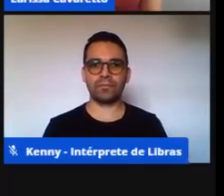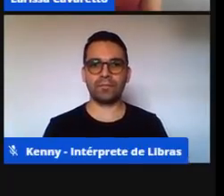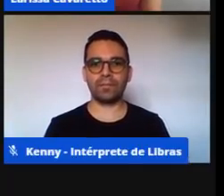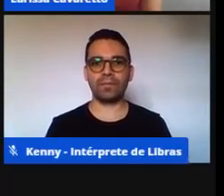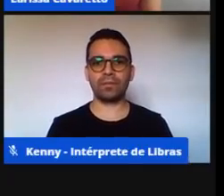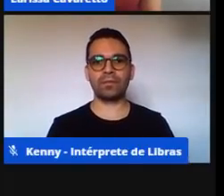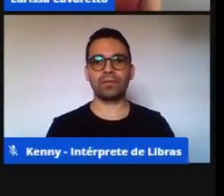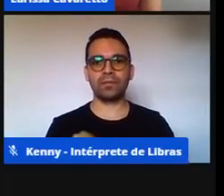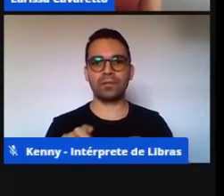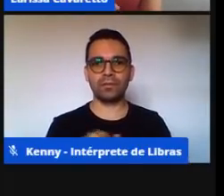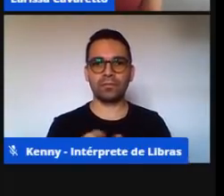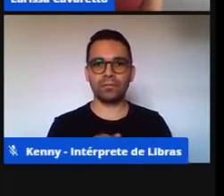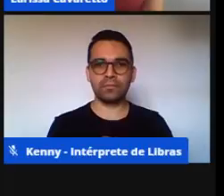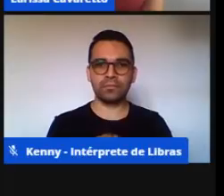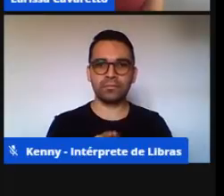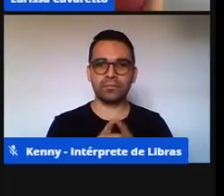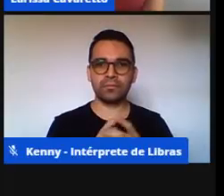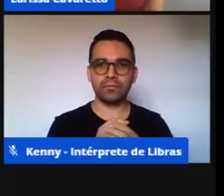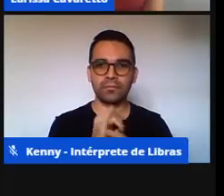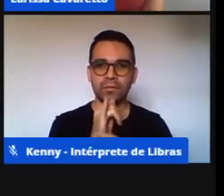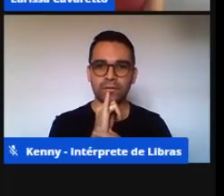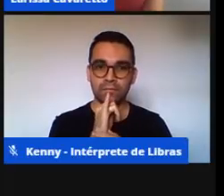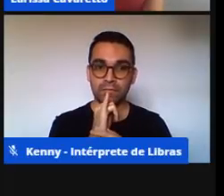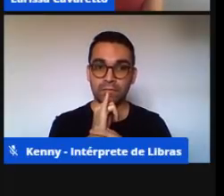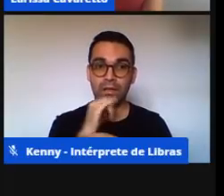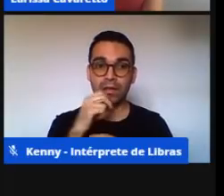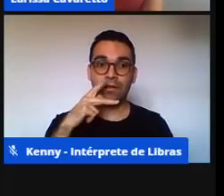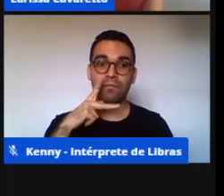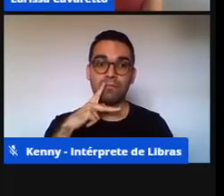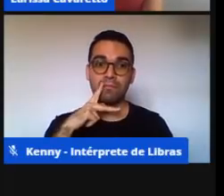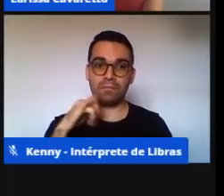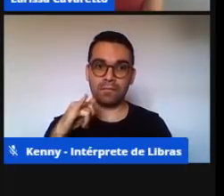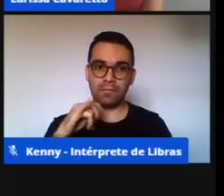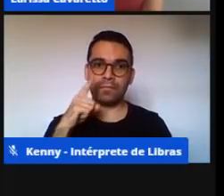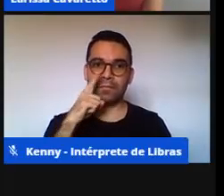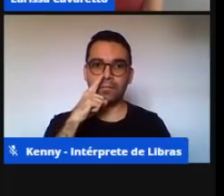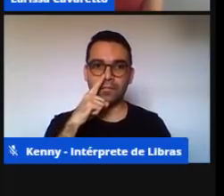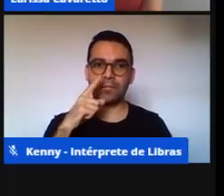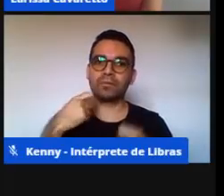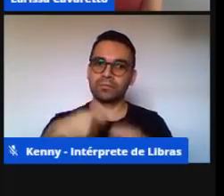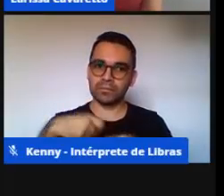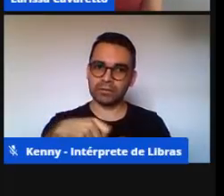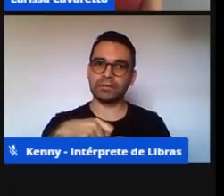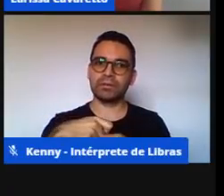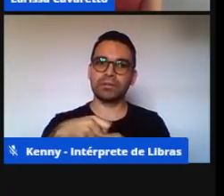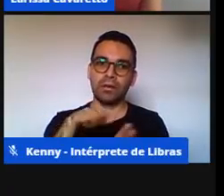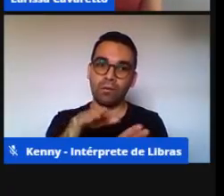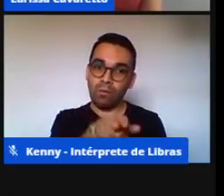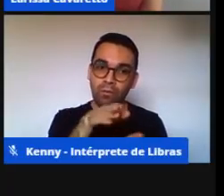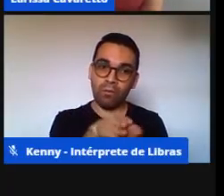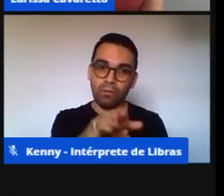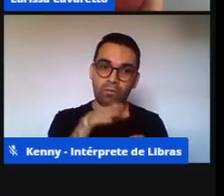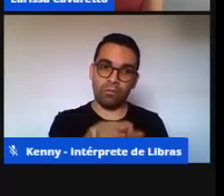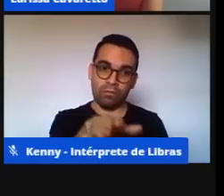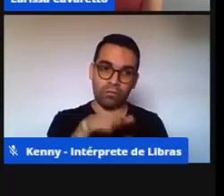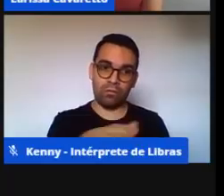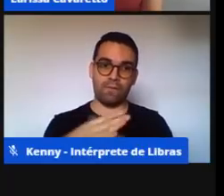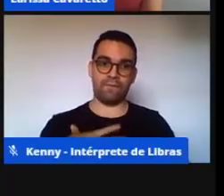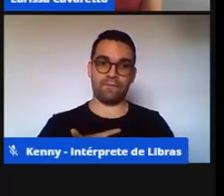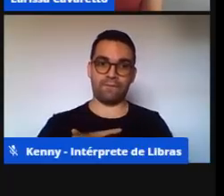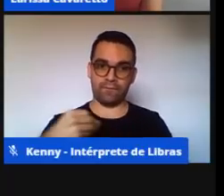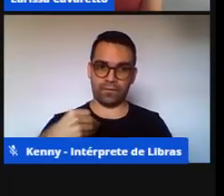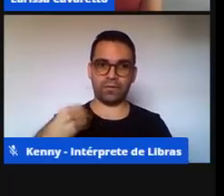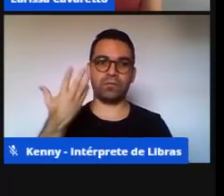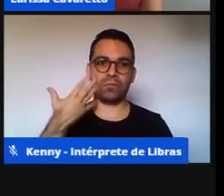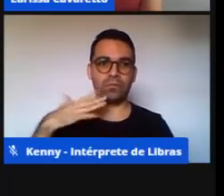doença na comunidade escolar. Então, os pais têm que estar orientados e os alunos também têm que estar orientados. E essas orientações elas têm que ser